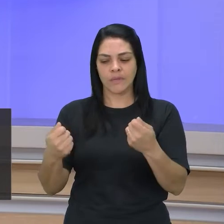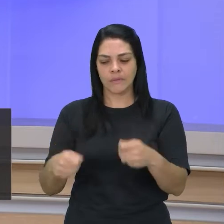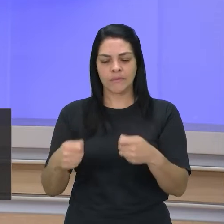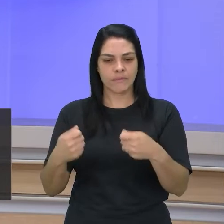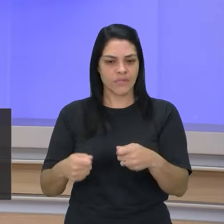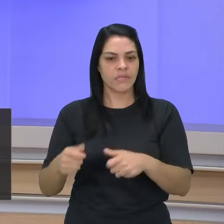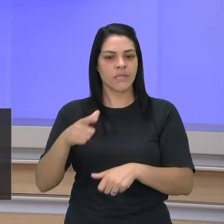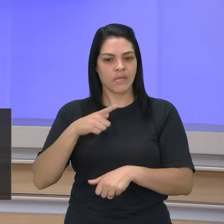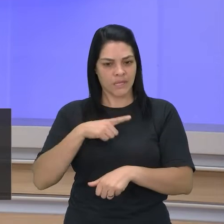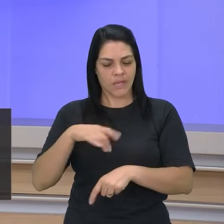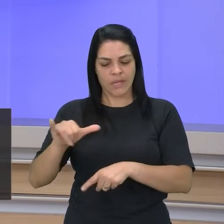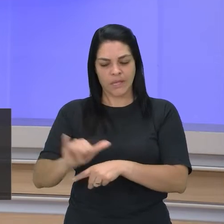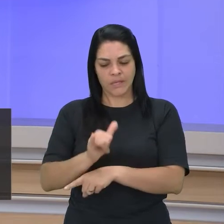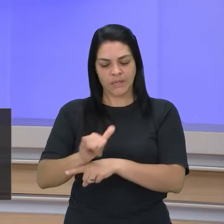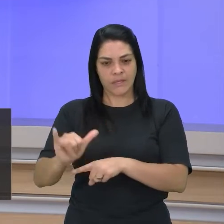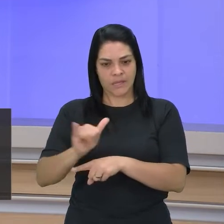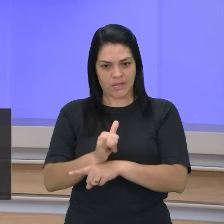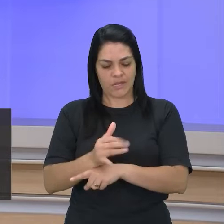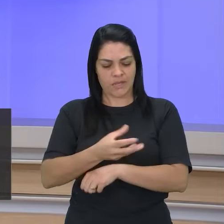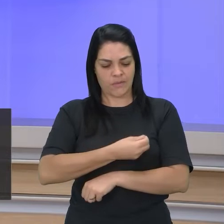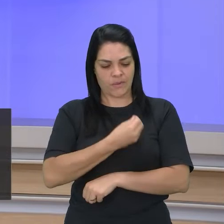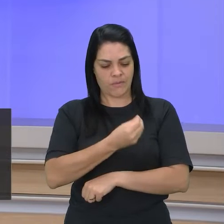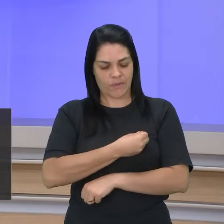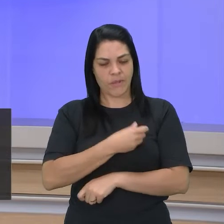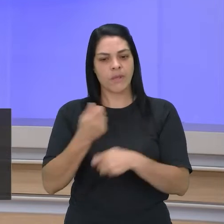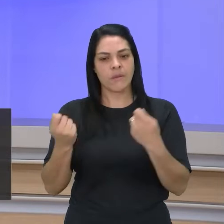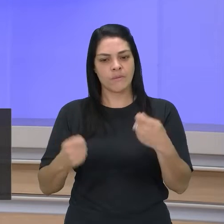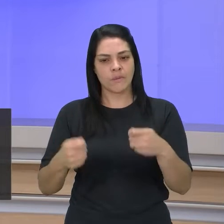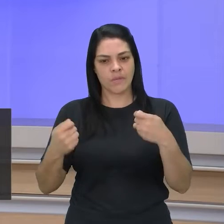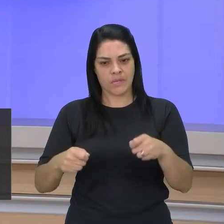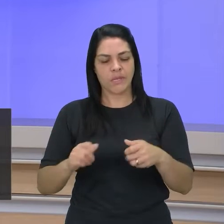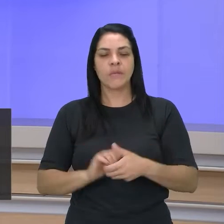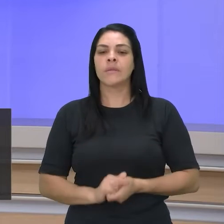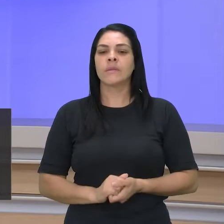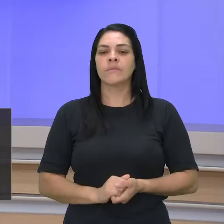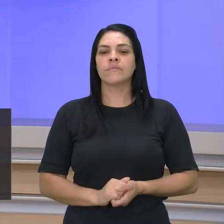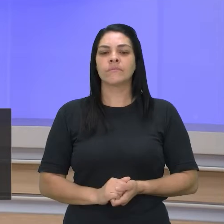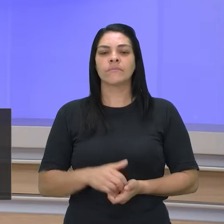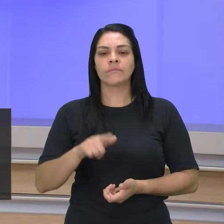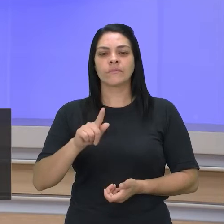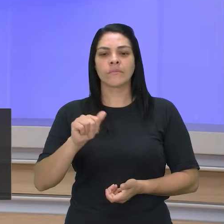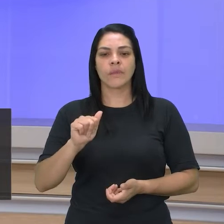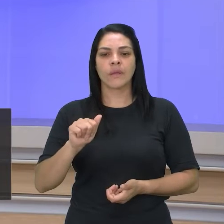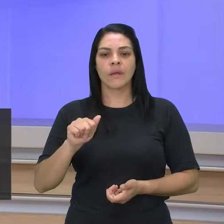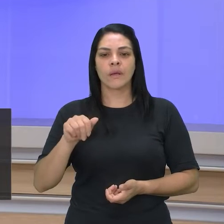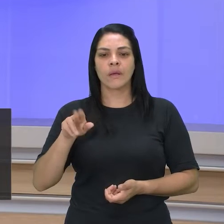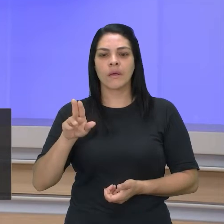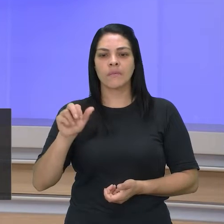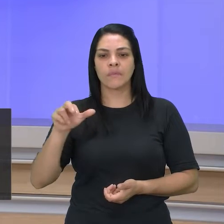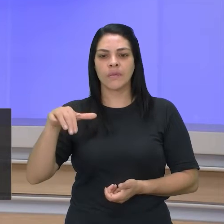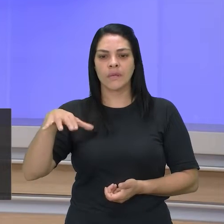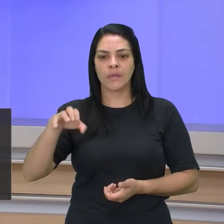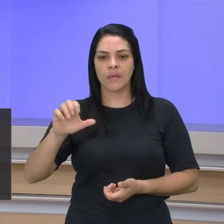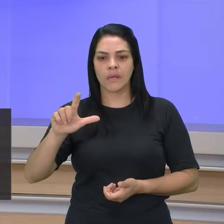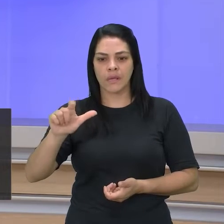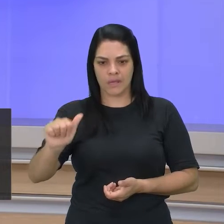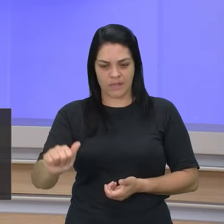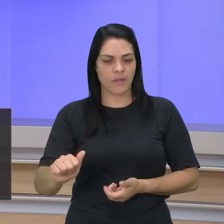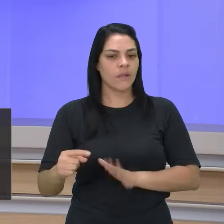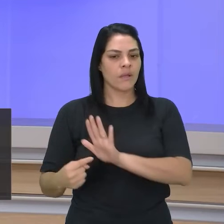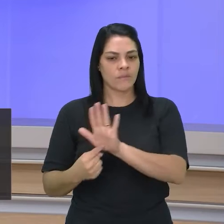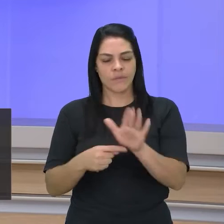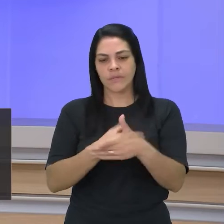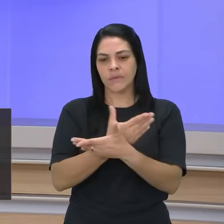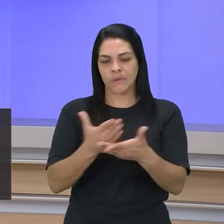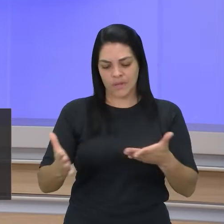outras práticas, outras vivências, né? E o que a Gabriela traz para a gente aqui hoje é justamente uma iniciativa, né,